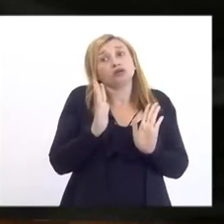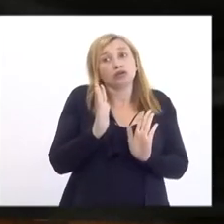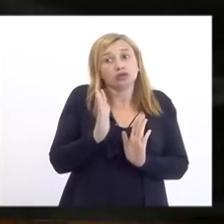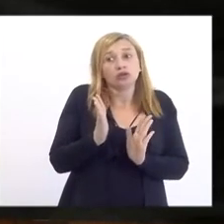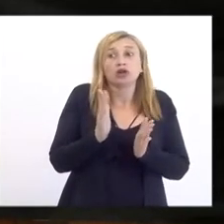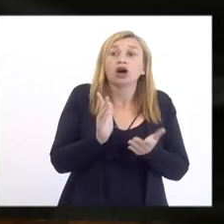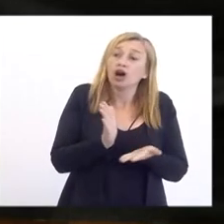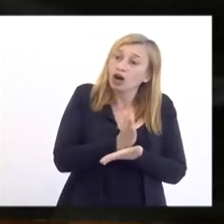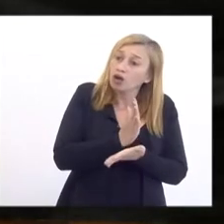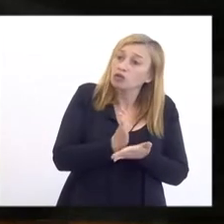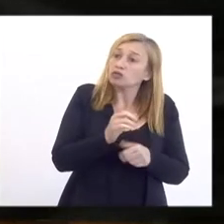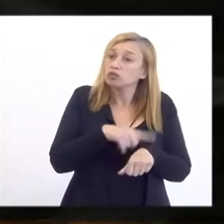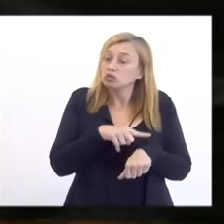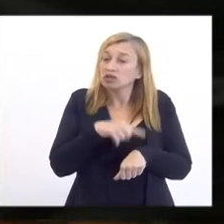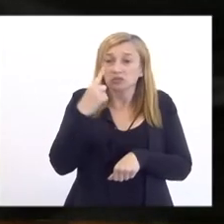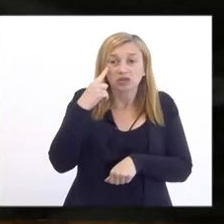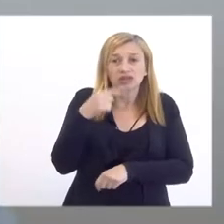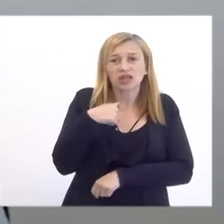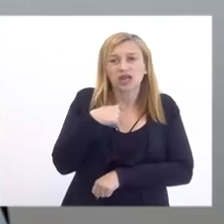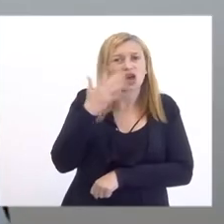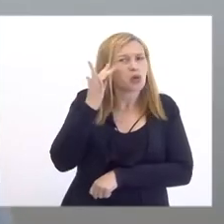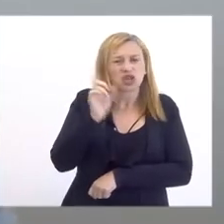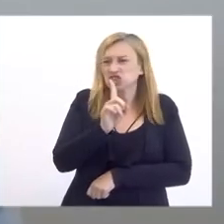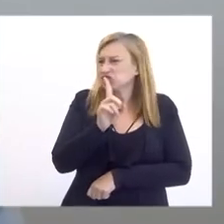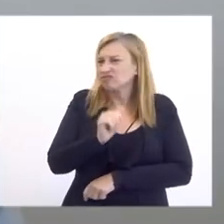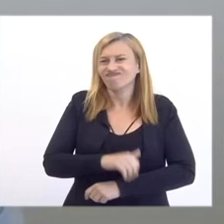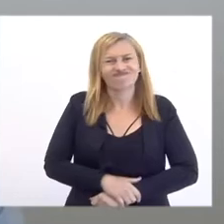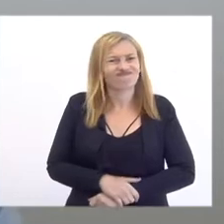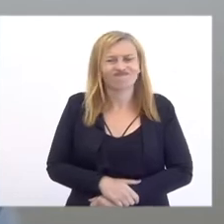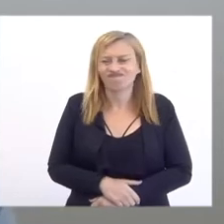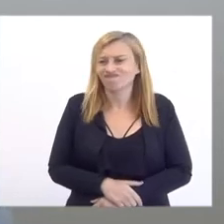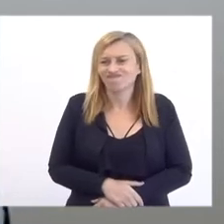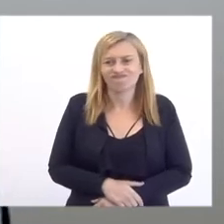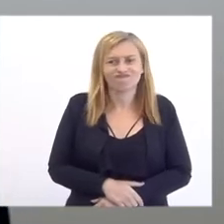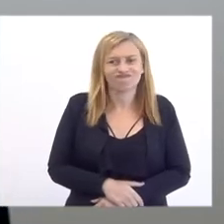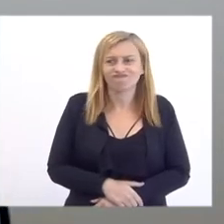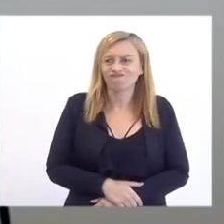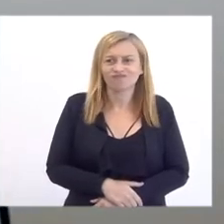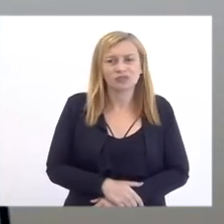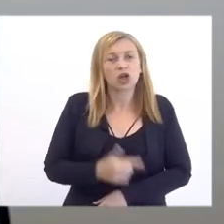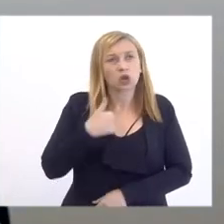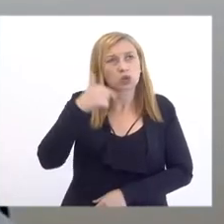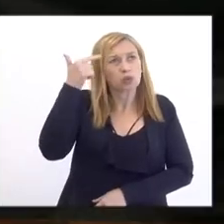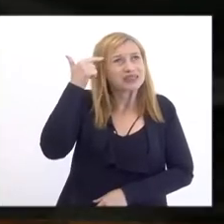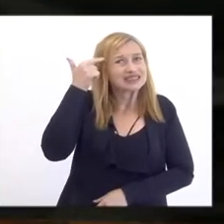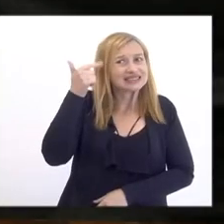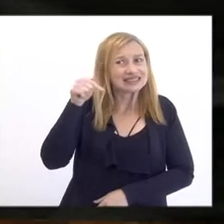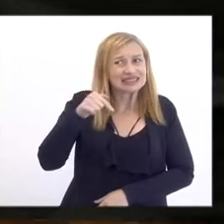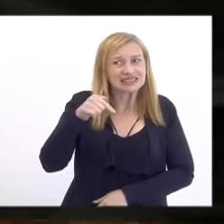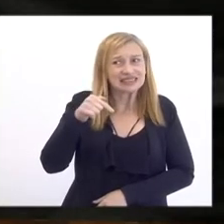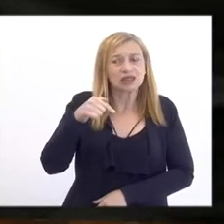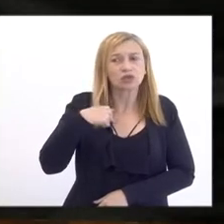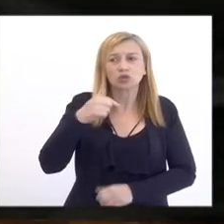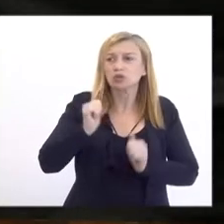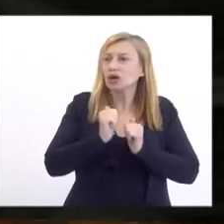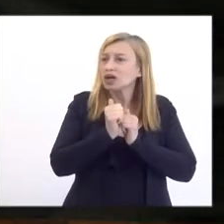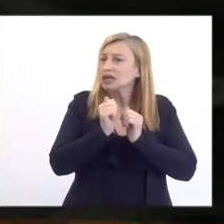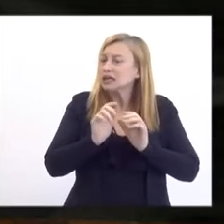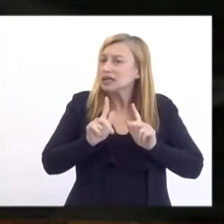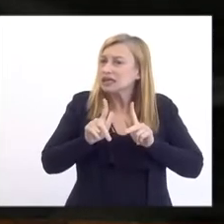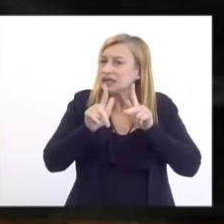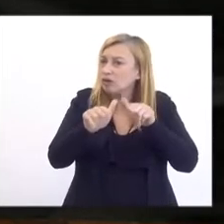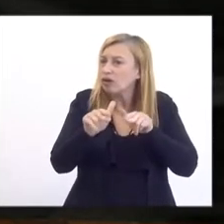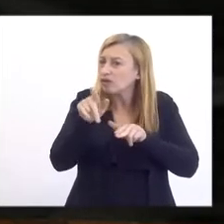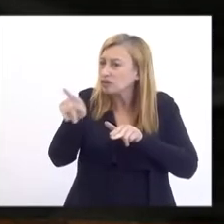alguns minutos aqui. A injuridicidade, sinceramente, eu acho que não cabe. Pois é. Veja, eu estou refletindo aqui, eu estou indo na mesma linha da